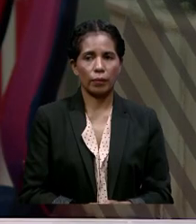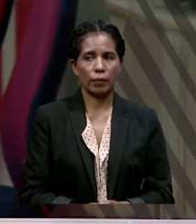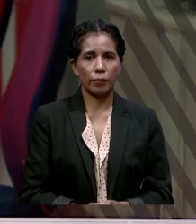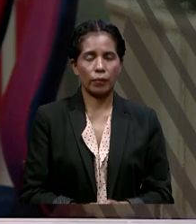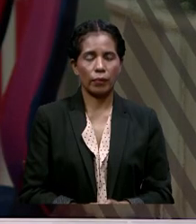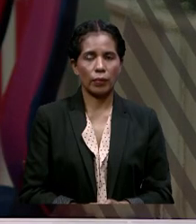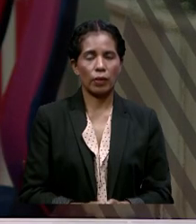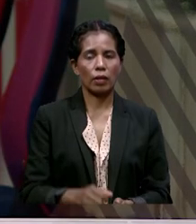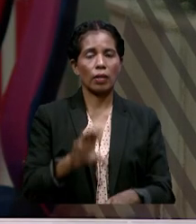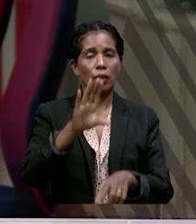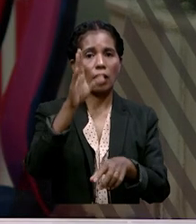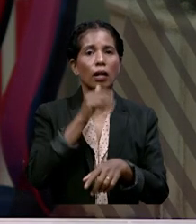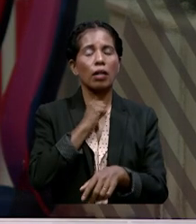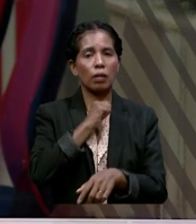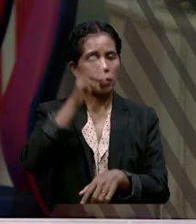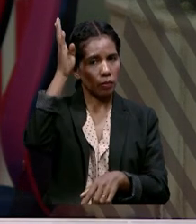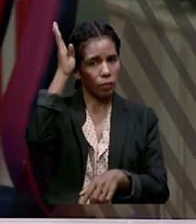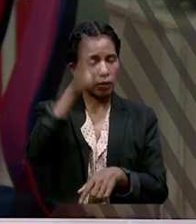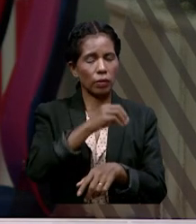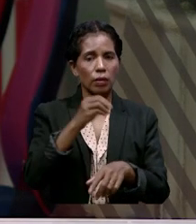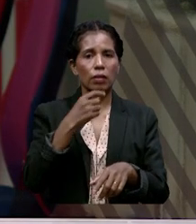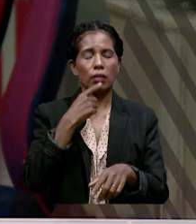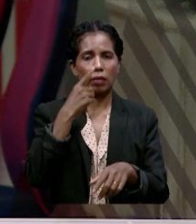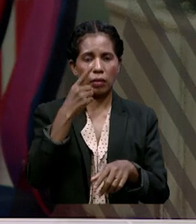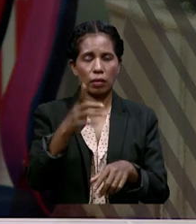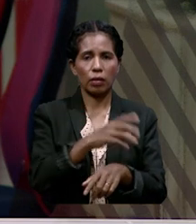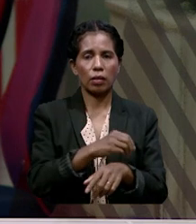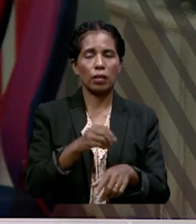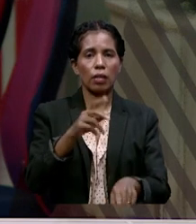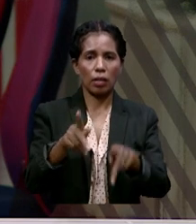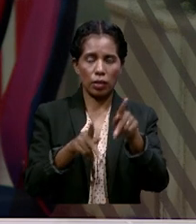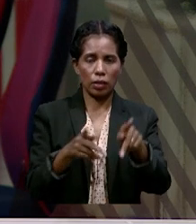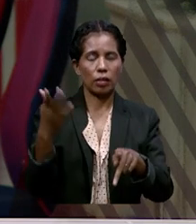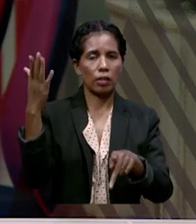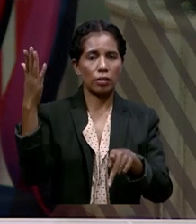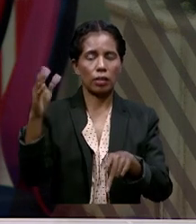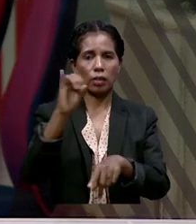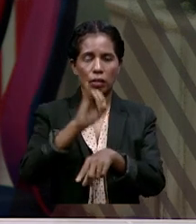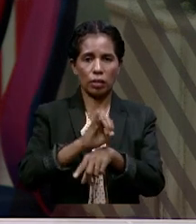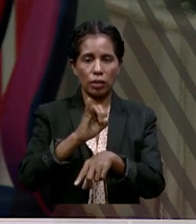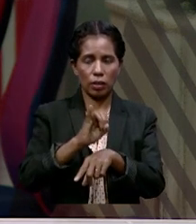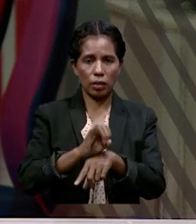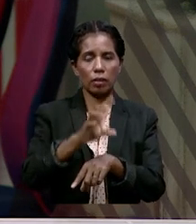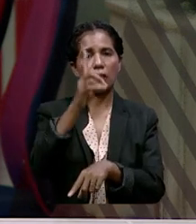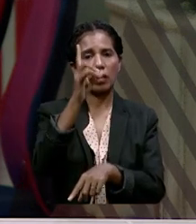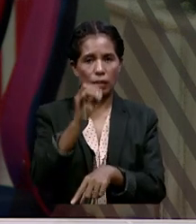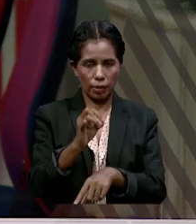Cardeal Presidio Eucaristia Solene Domingo Resurreção, Hamutu Kosranisira, ia Salão Paroquial Catedral